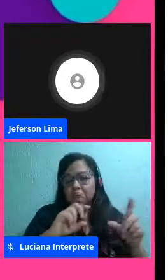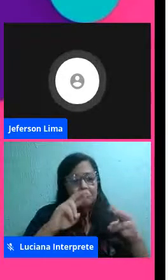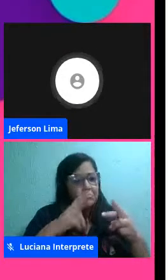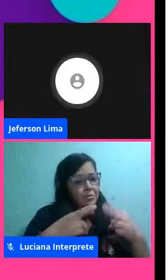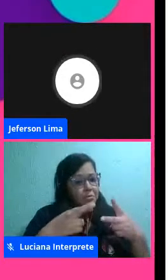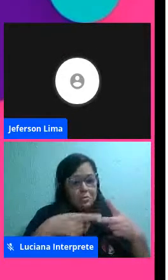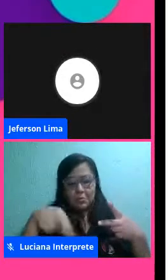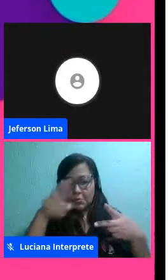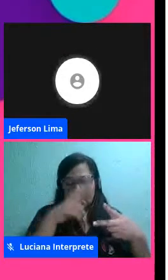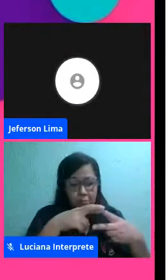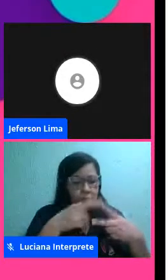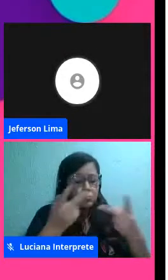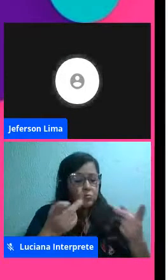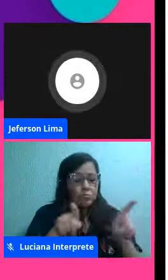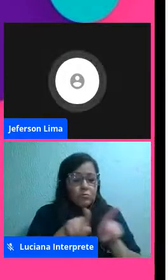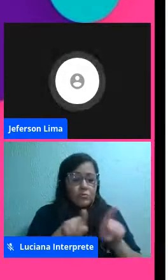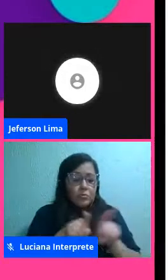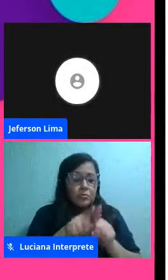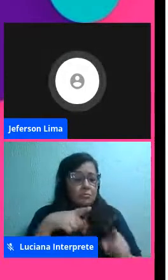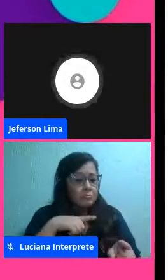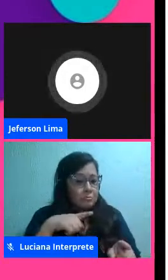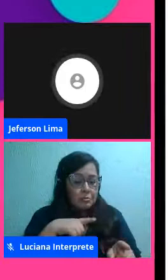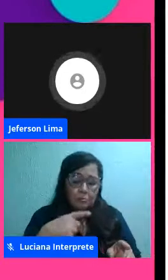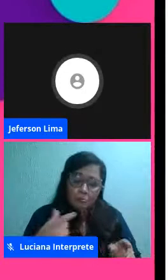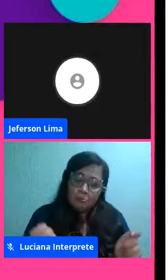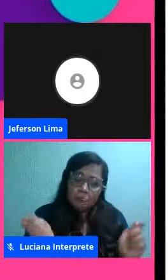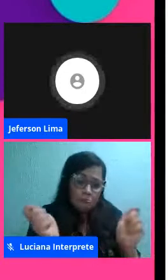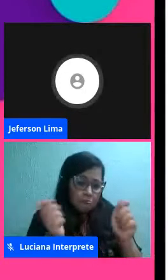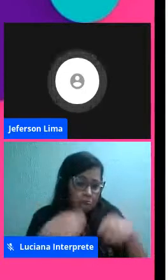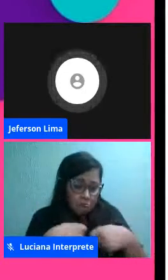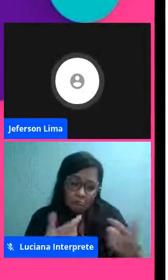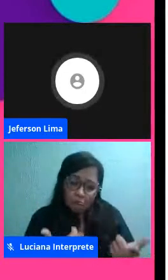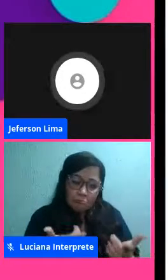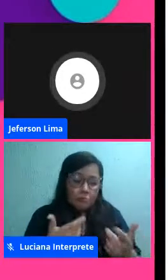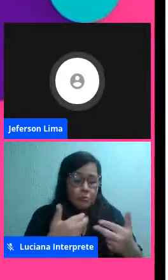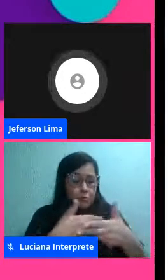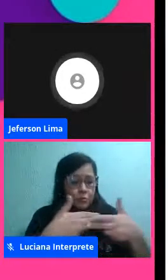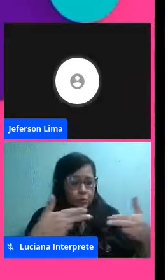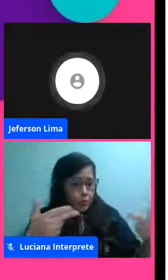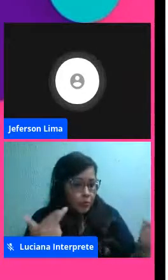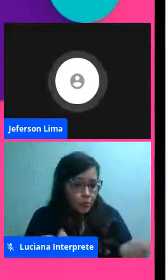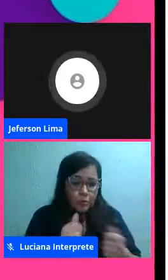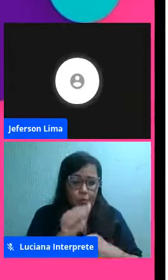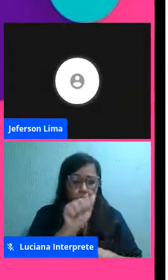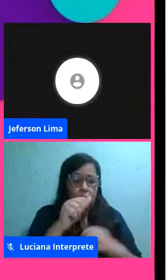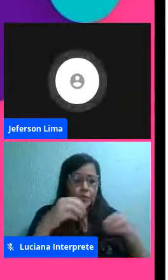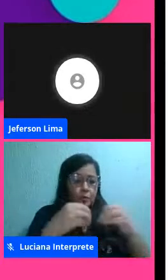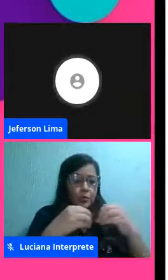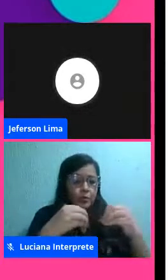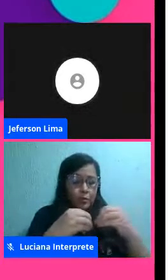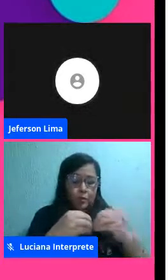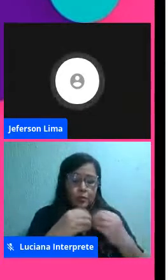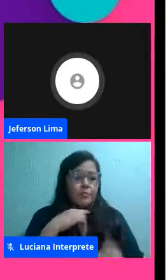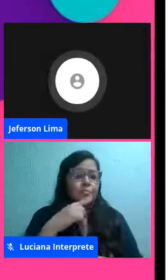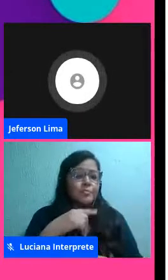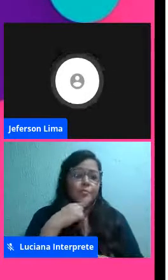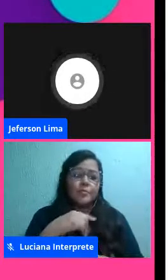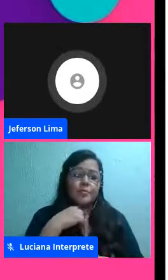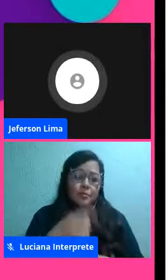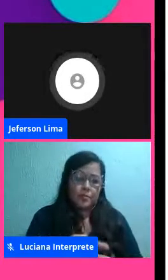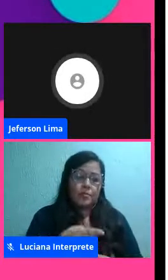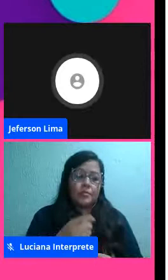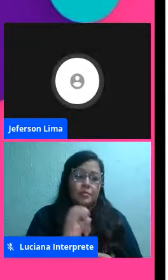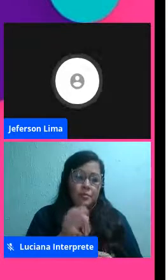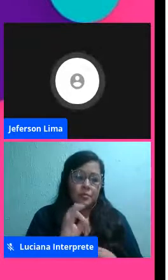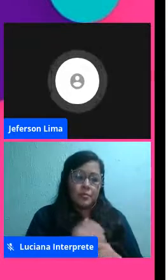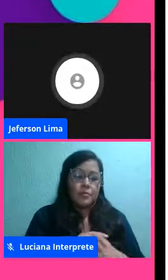funcionalidades que o Arduino não tem, ou melhor, até tem, só que versões muito mais caras, o que acaba, sabe, tirando um pouco